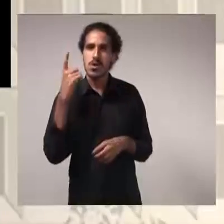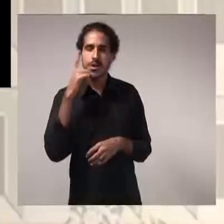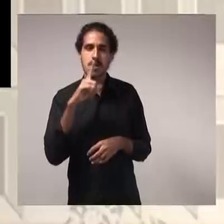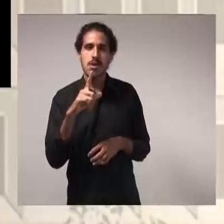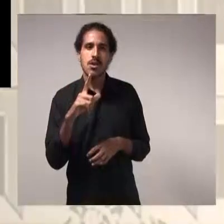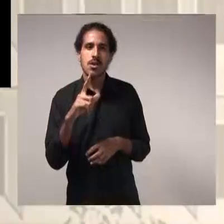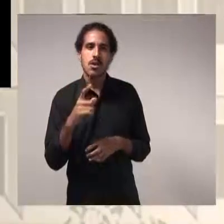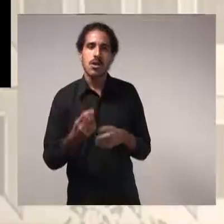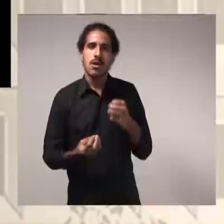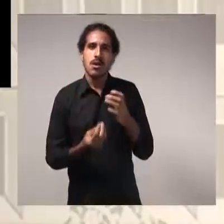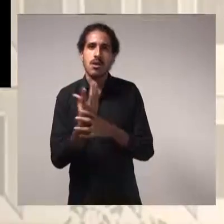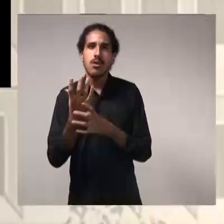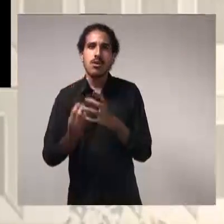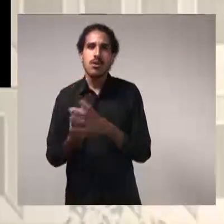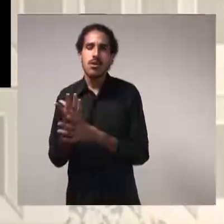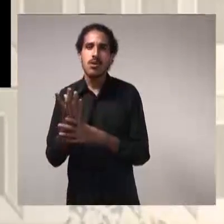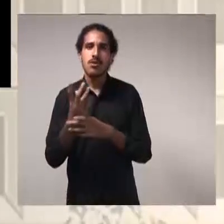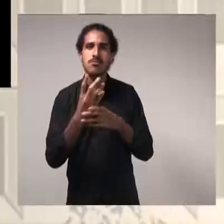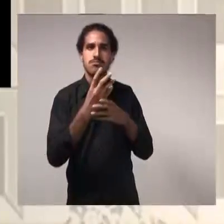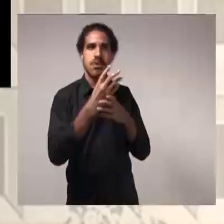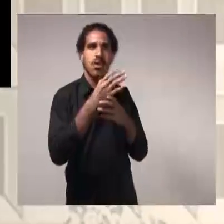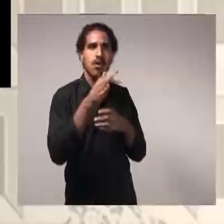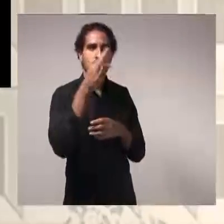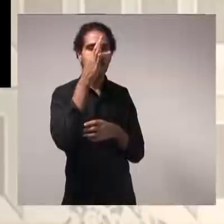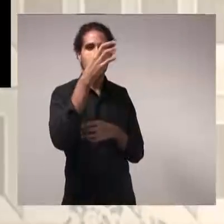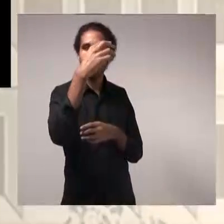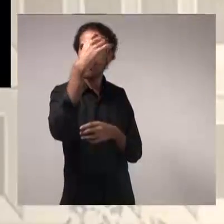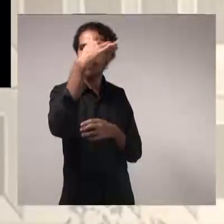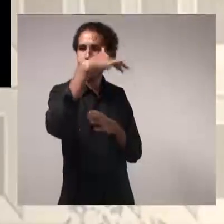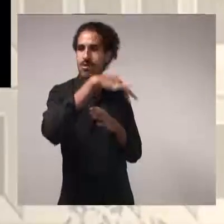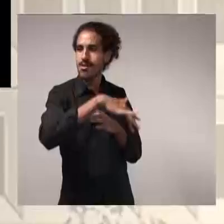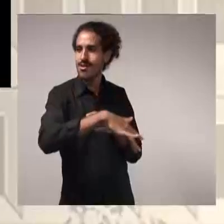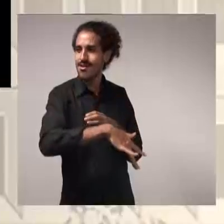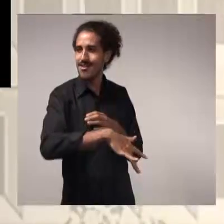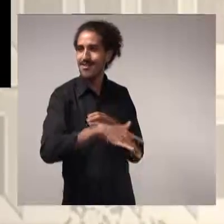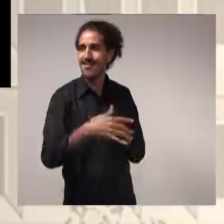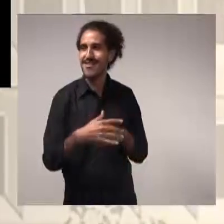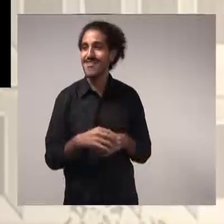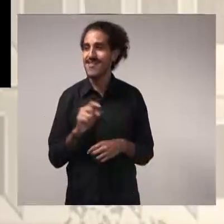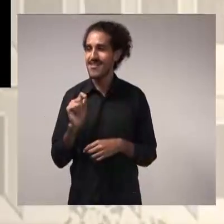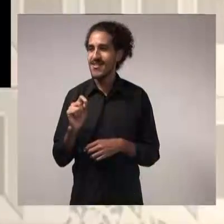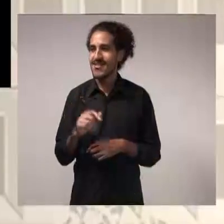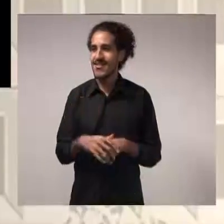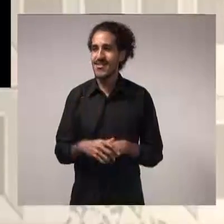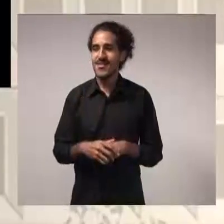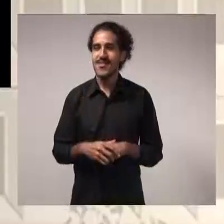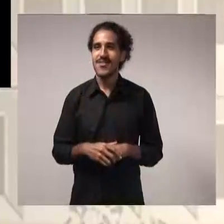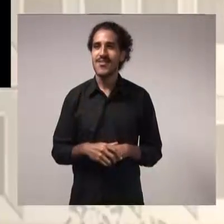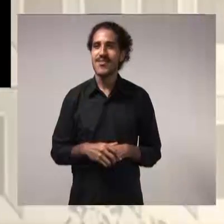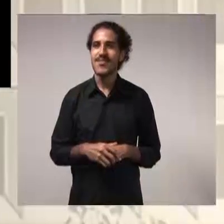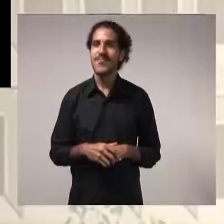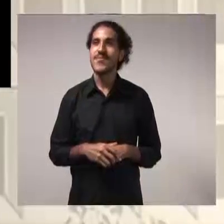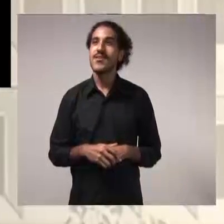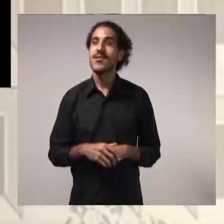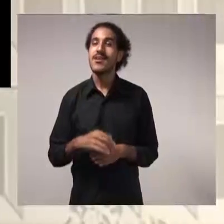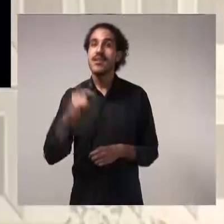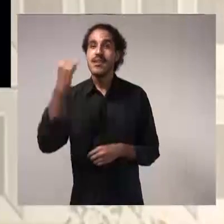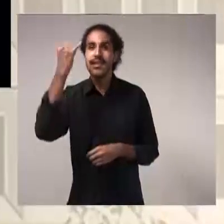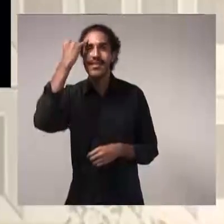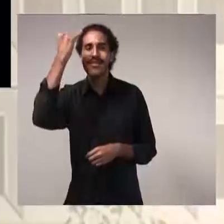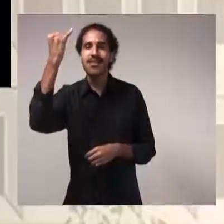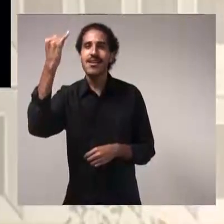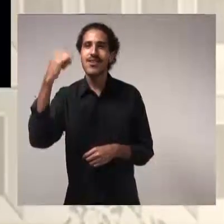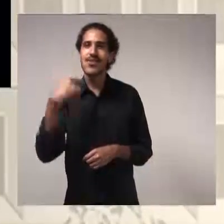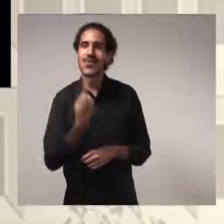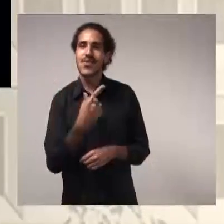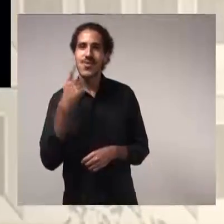mudas para atender esse ajardinamento, mas também surgiu em função de uma ideia que se teve,